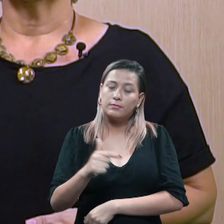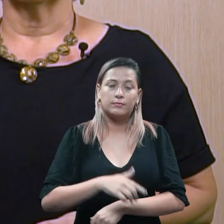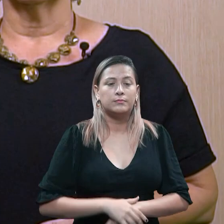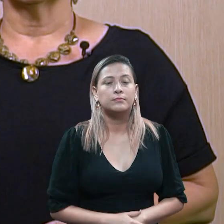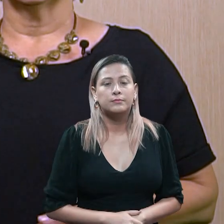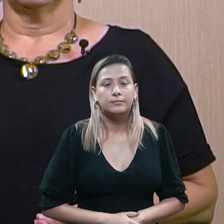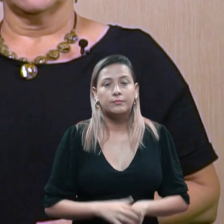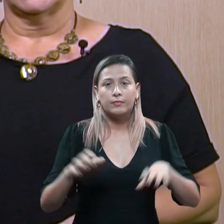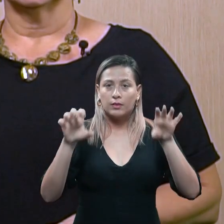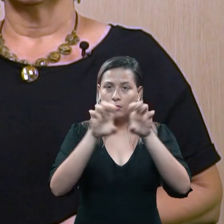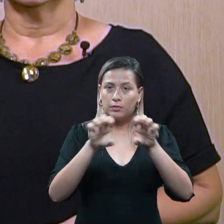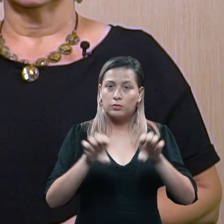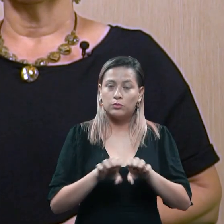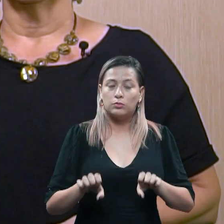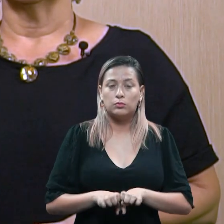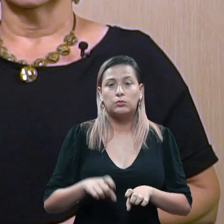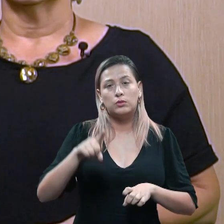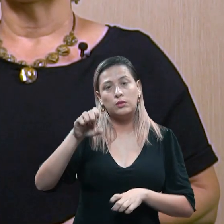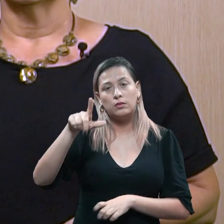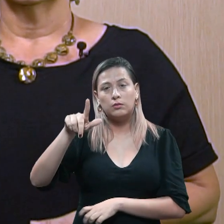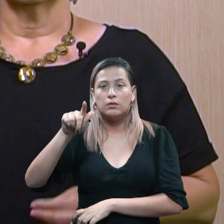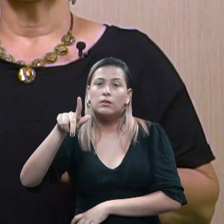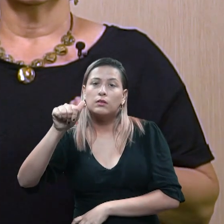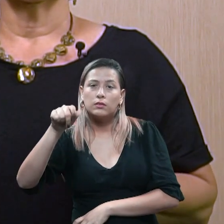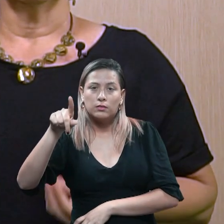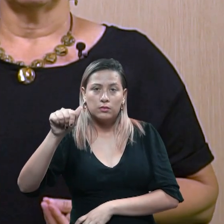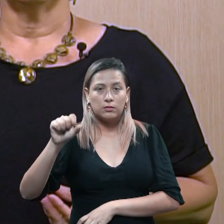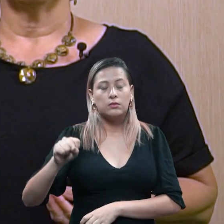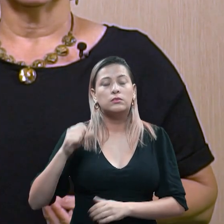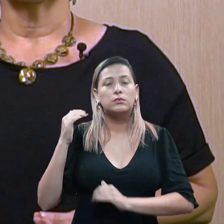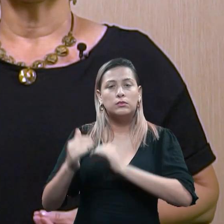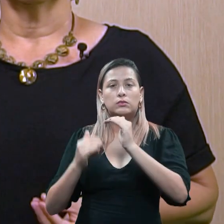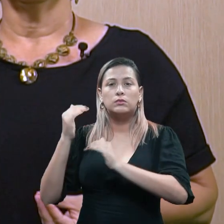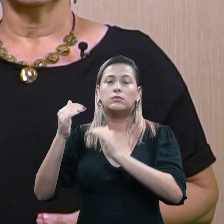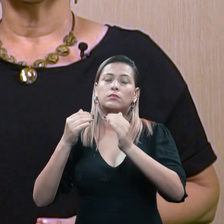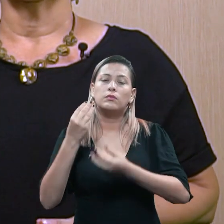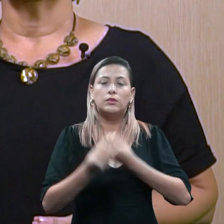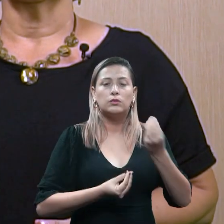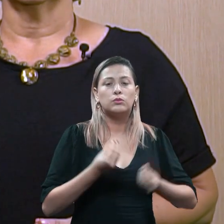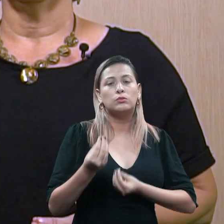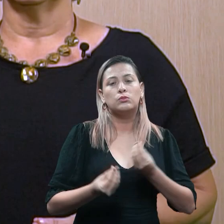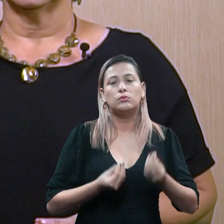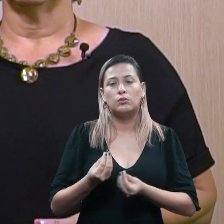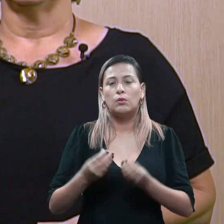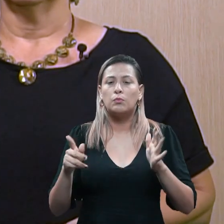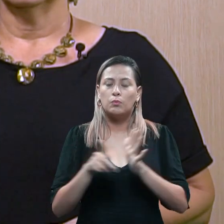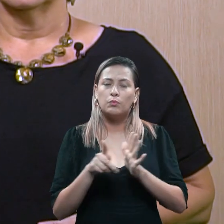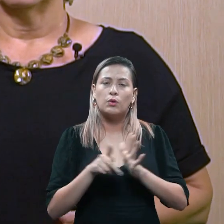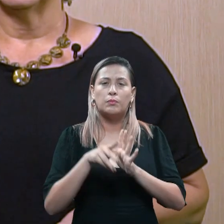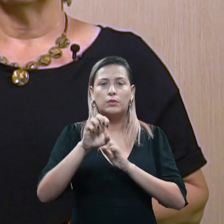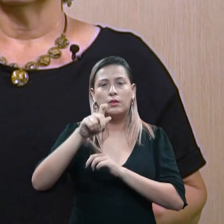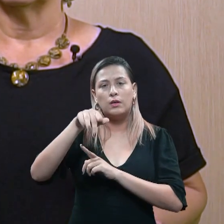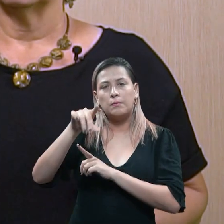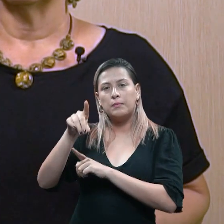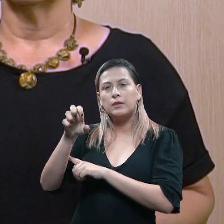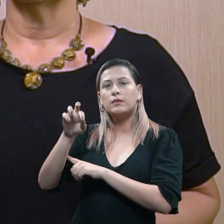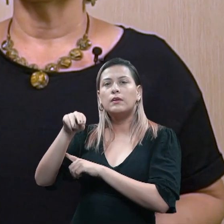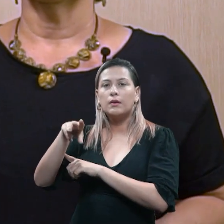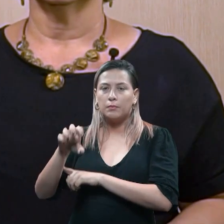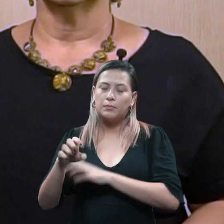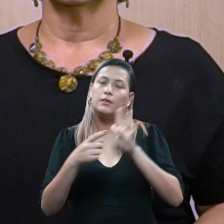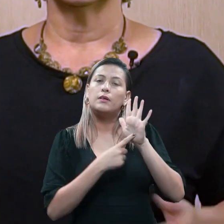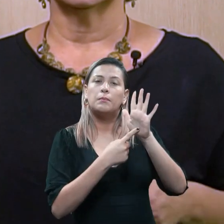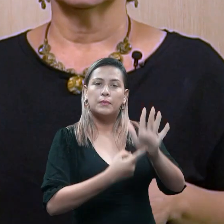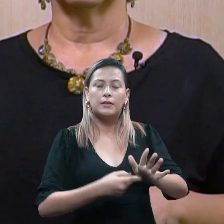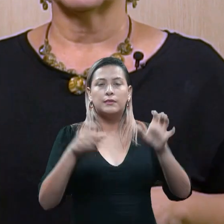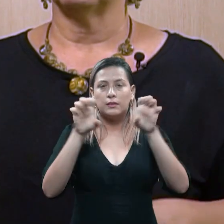são estruturas delgadas e queratinizadas que se desenvolvem a partir de uma invaginação da epiderme. Apresentam em sua